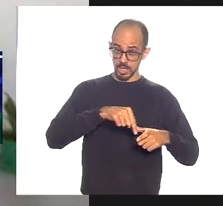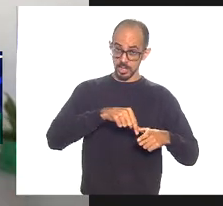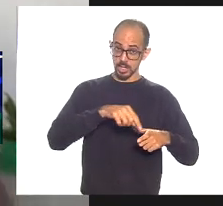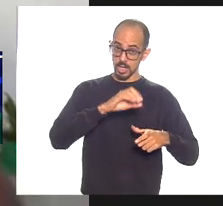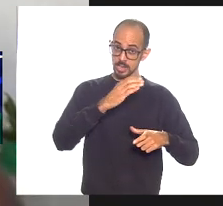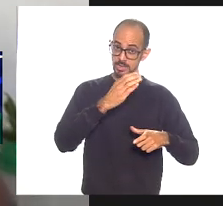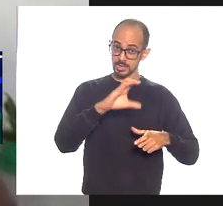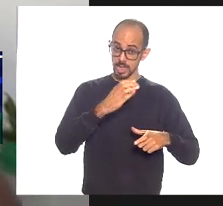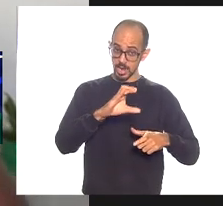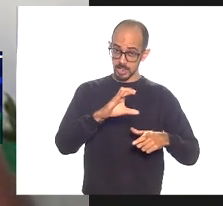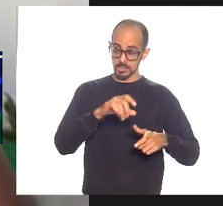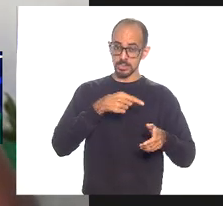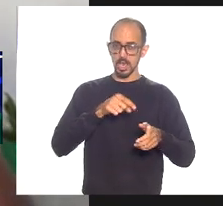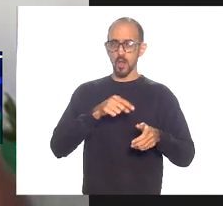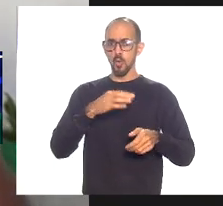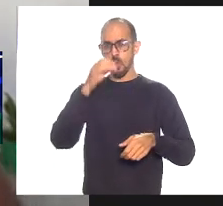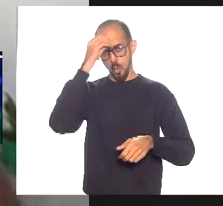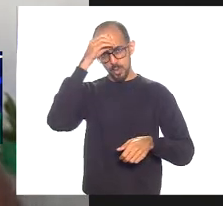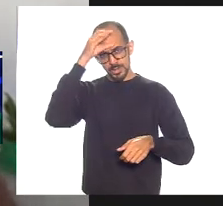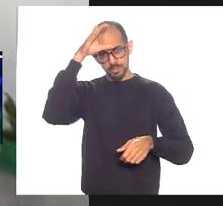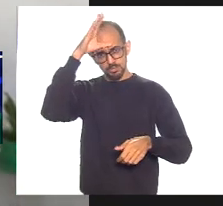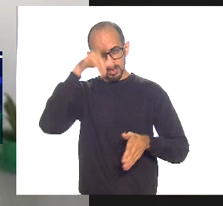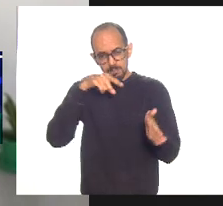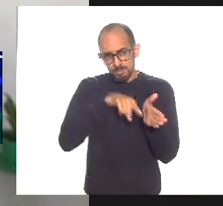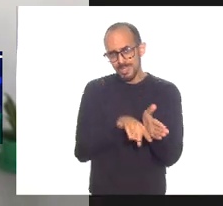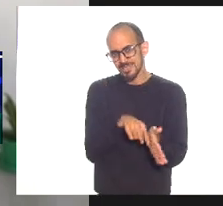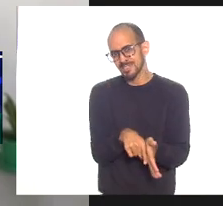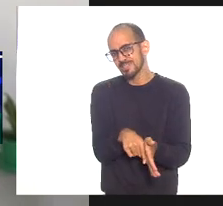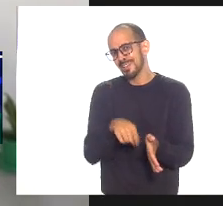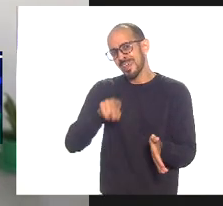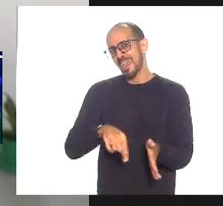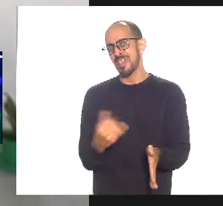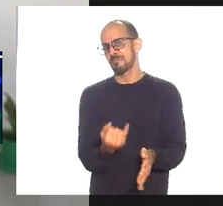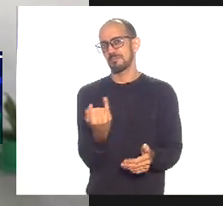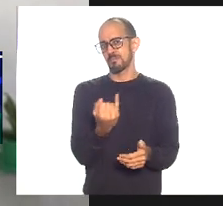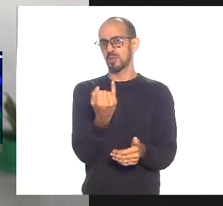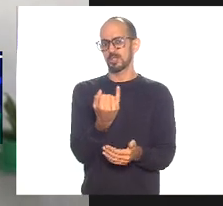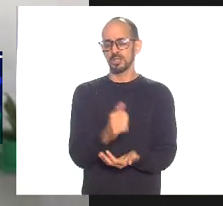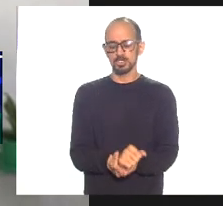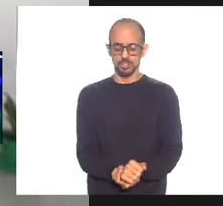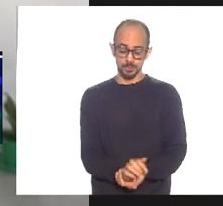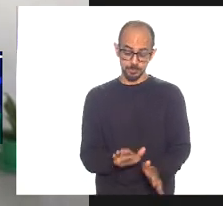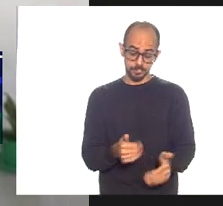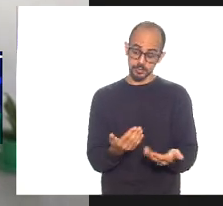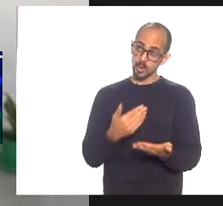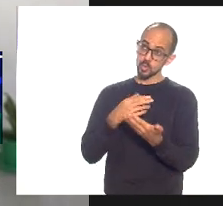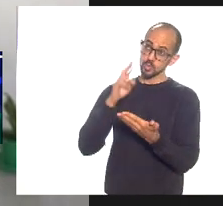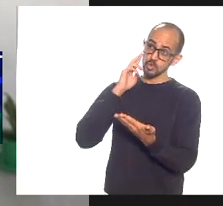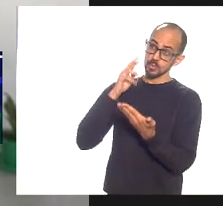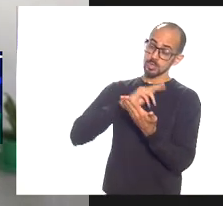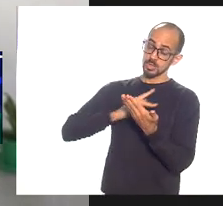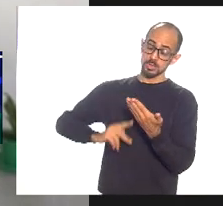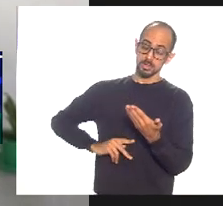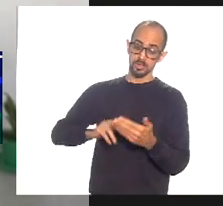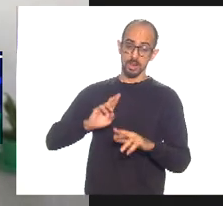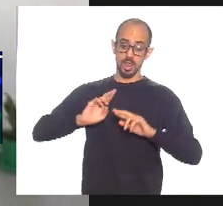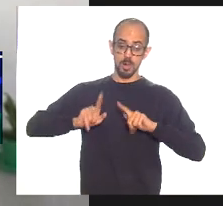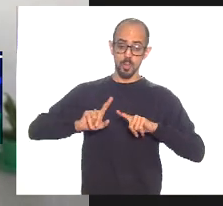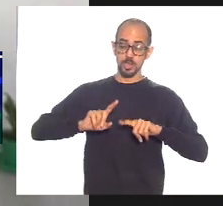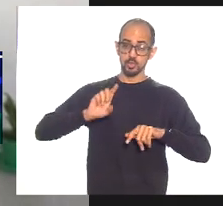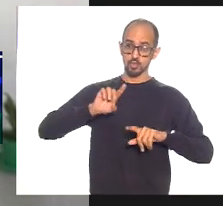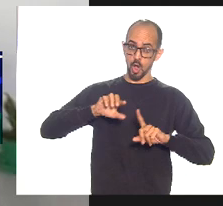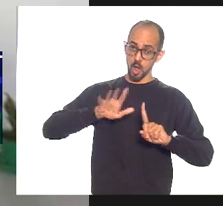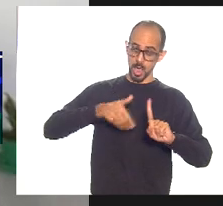em pesquisa são fundamentais e importante então se o presidente não só é